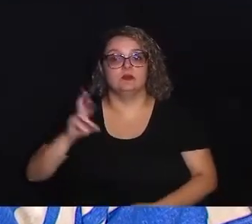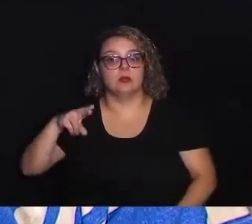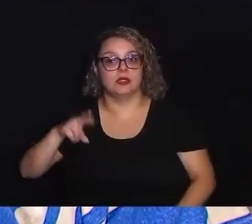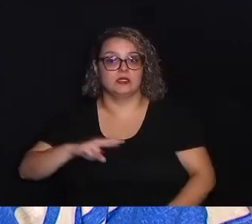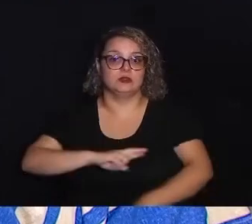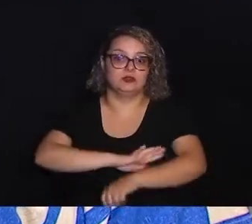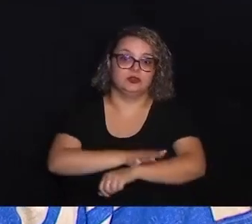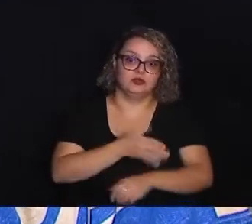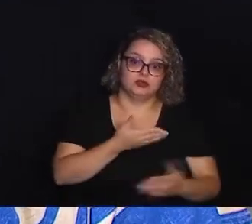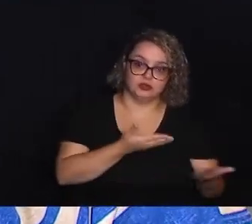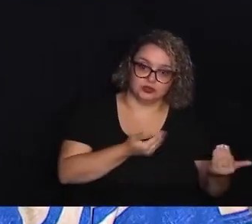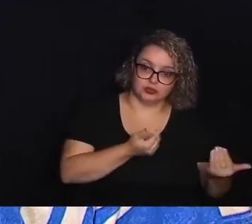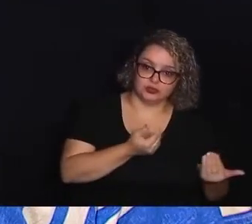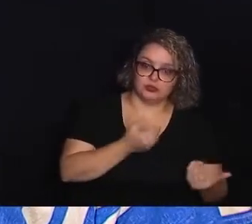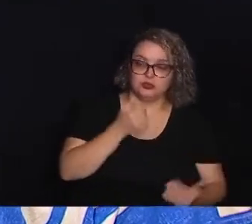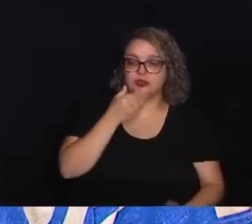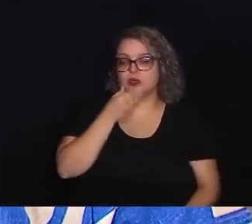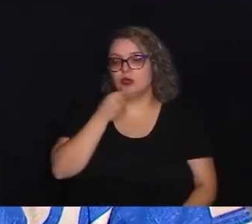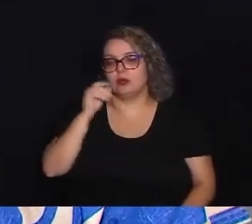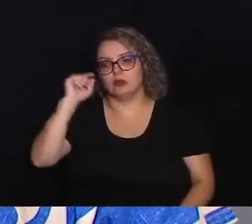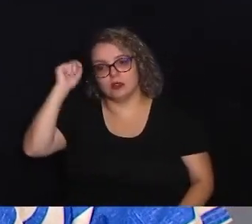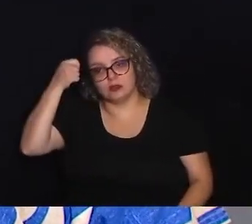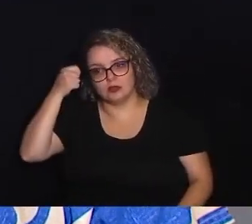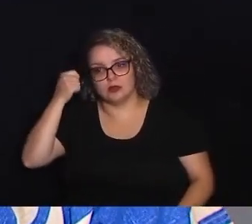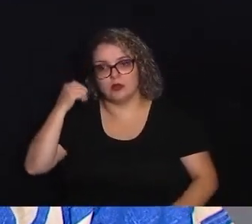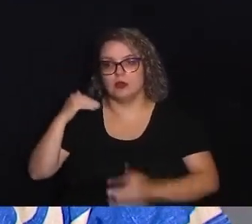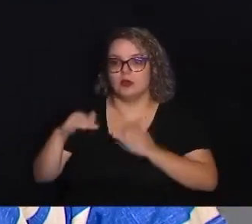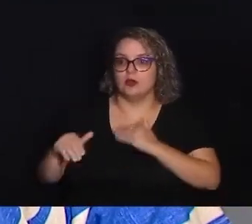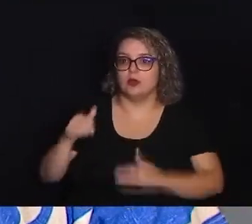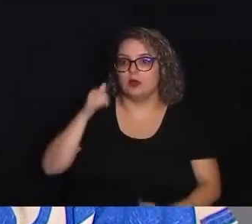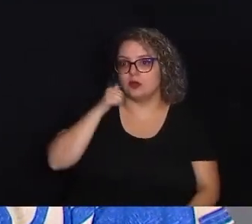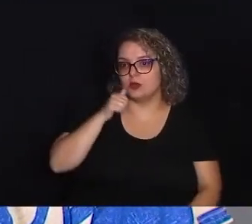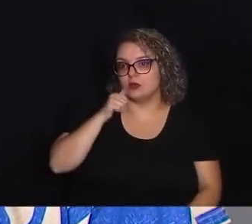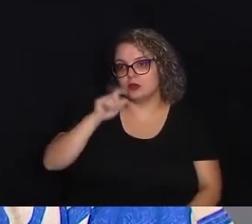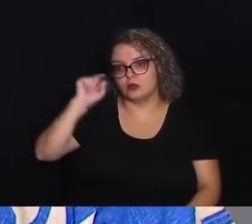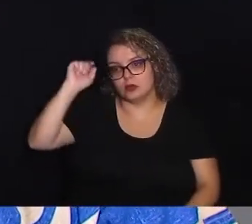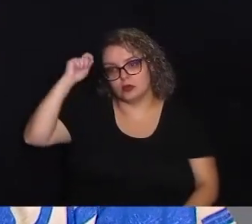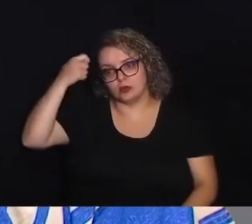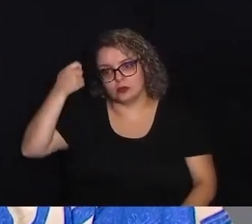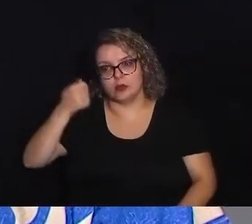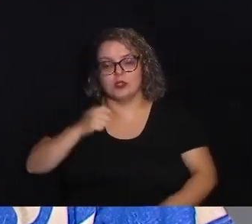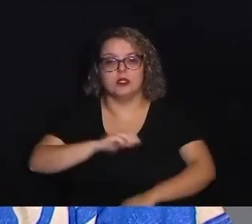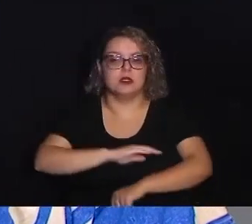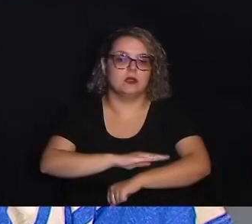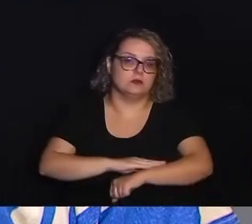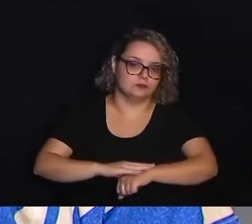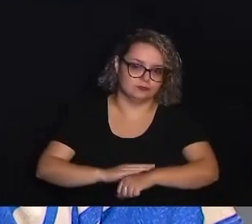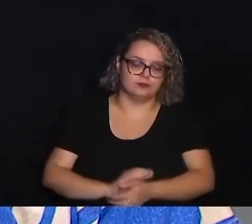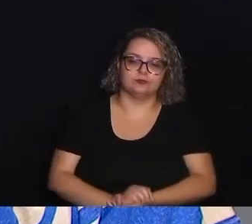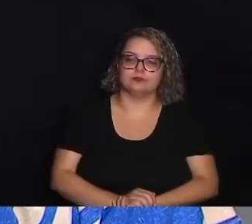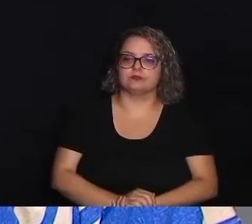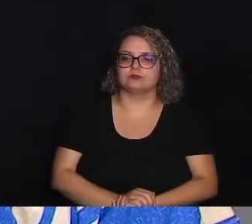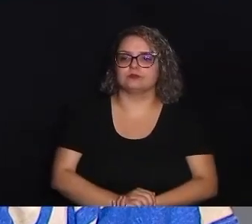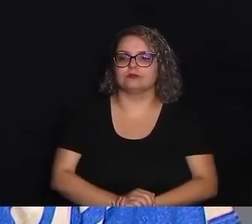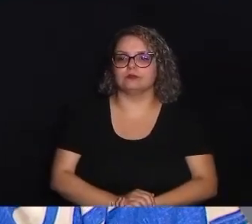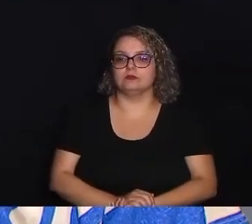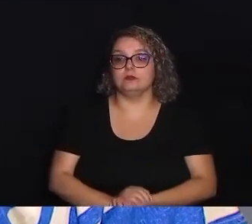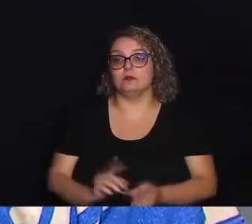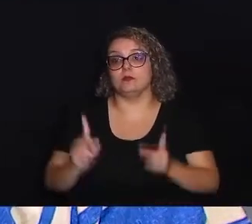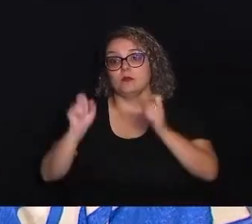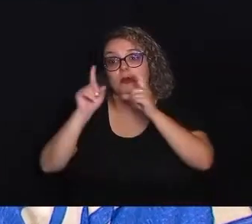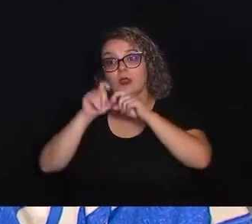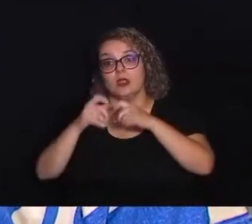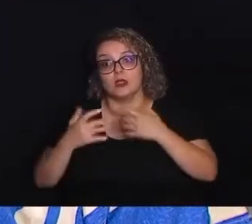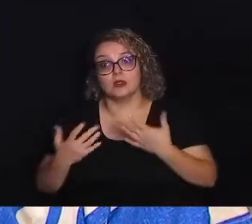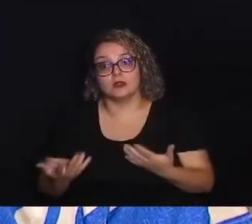de racismo de um jovem negro para uma mulher negra uma menina negra né E aí fica